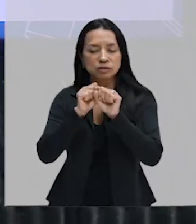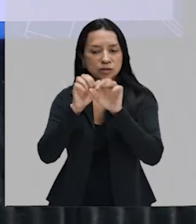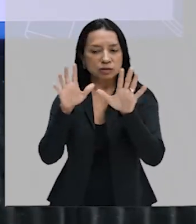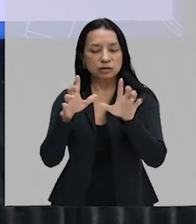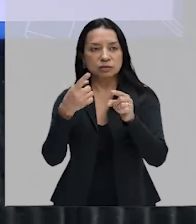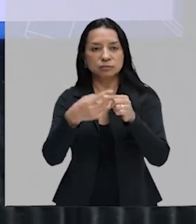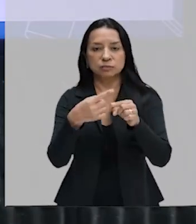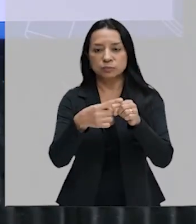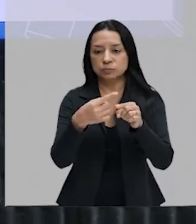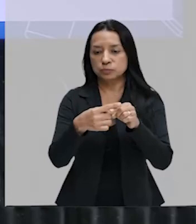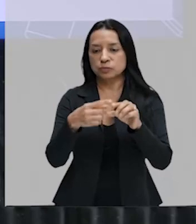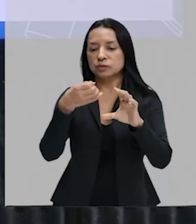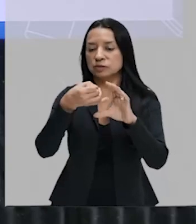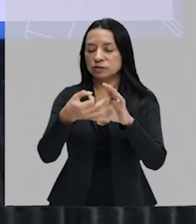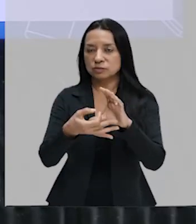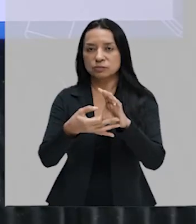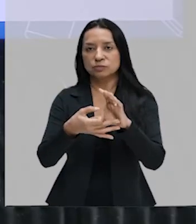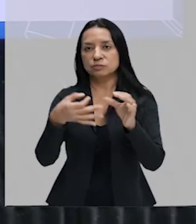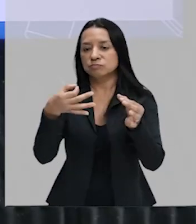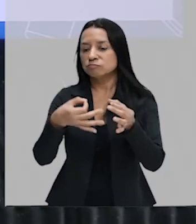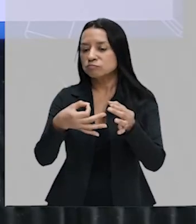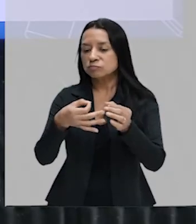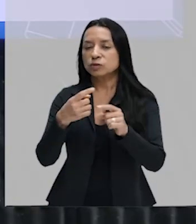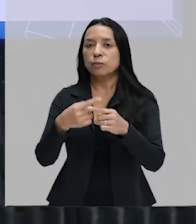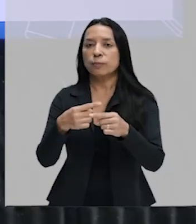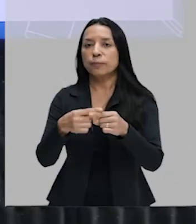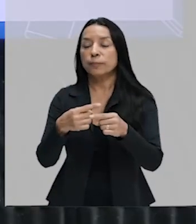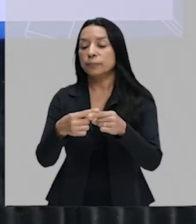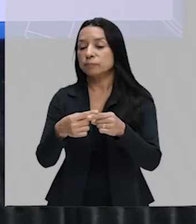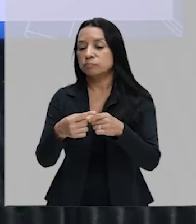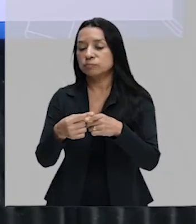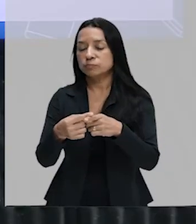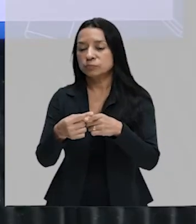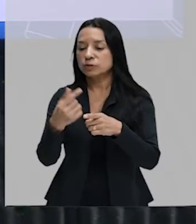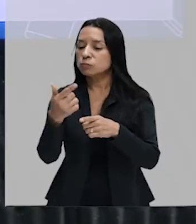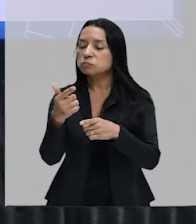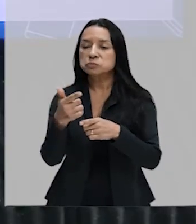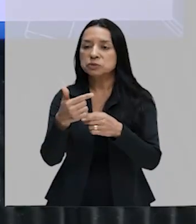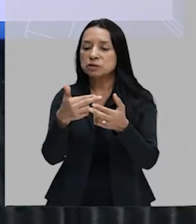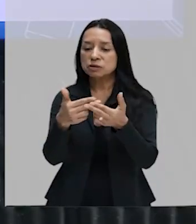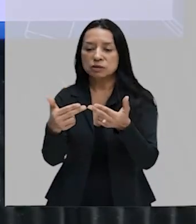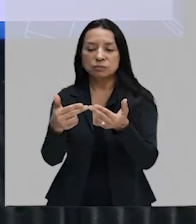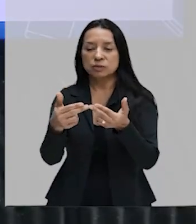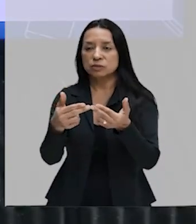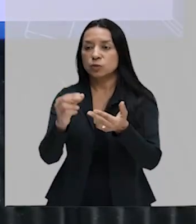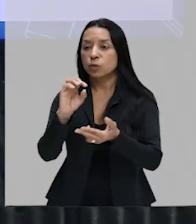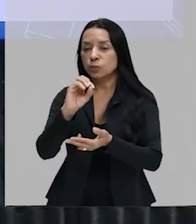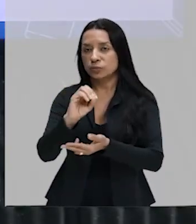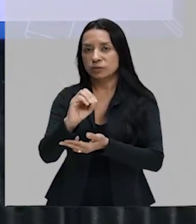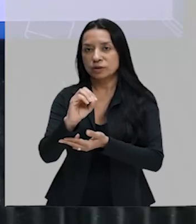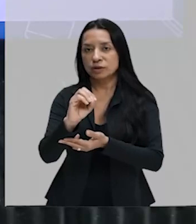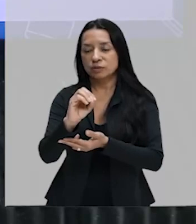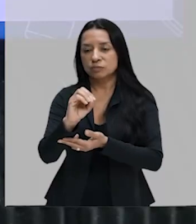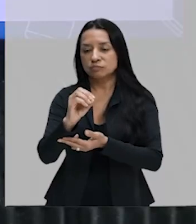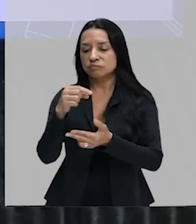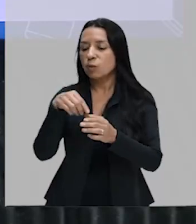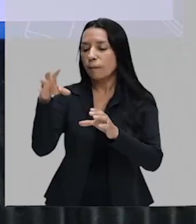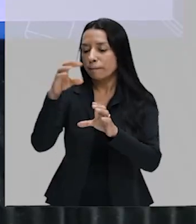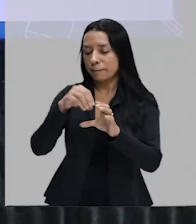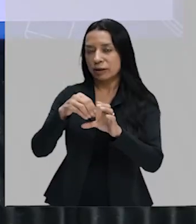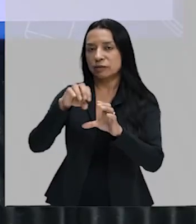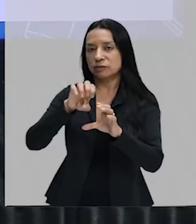Porque lá nesse conjunto, justamente por ele ser vazio, por não ter elementos, o zero não vai poder ser elemento dele, tá